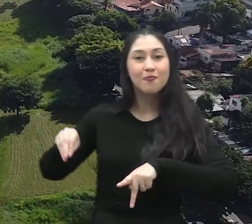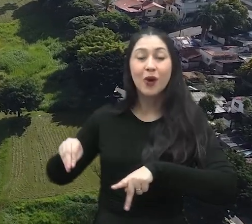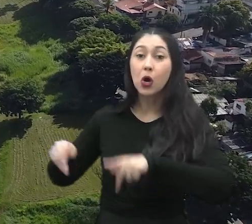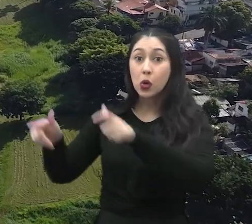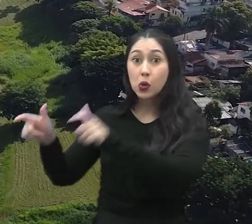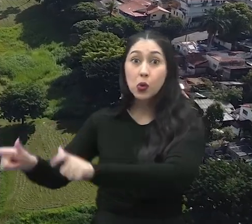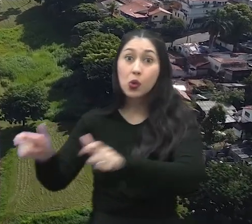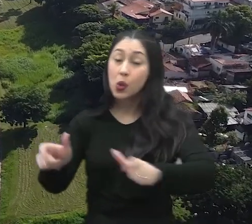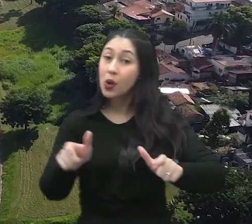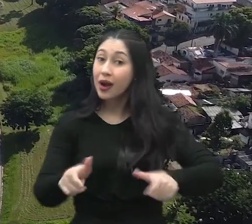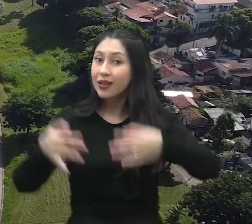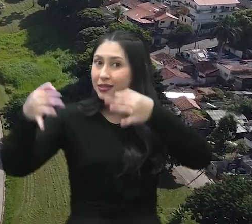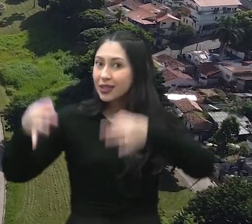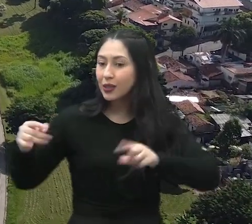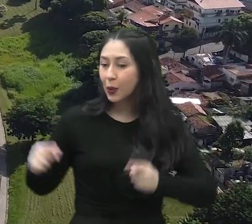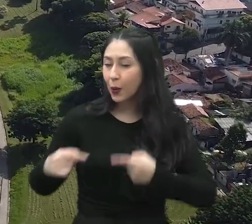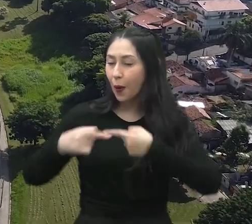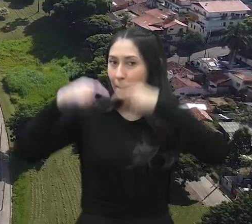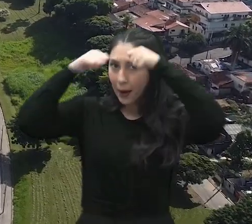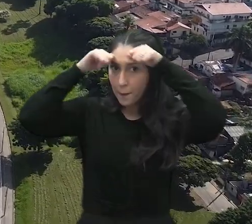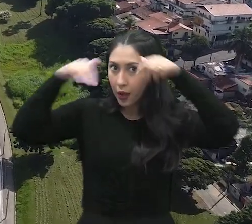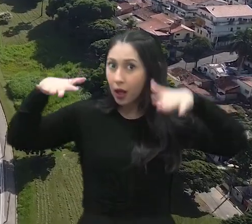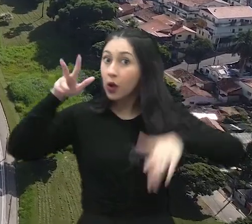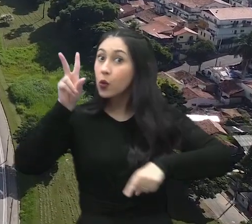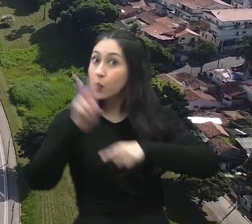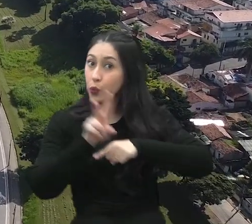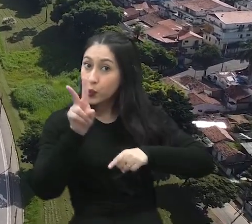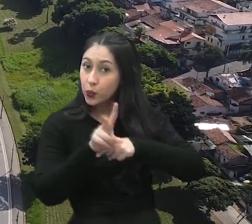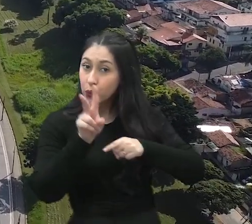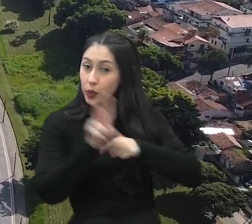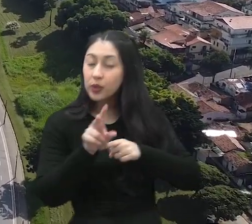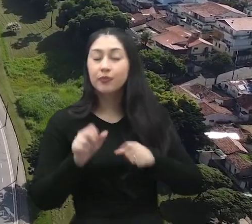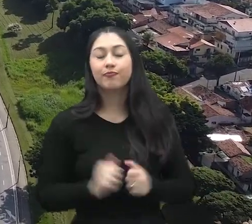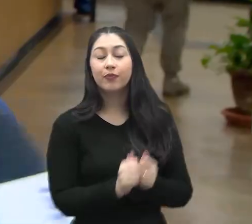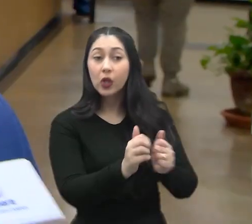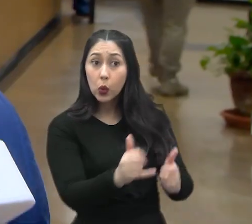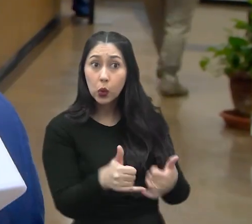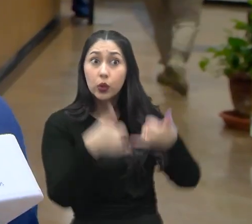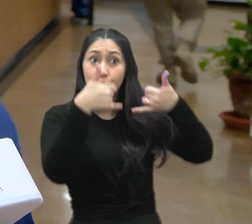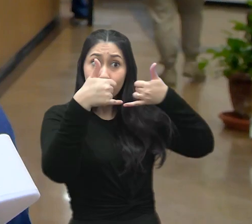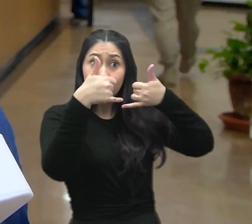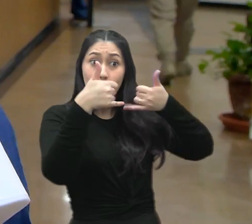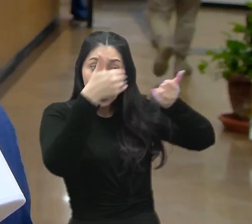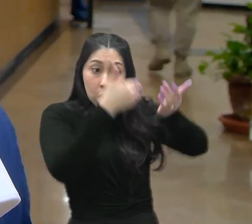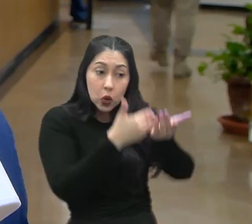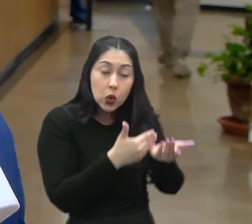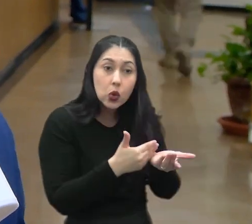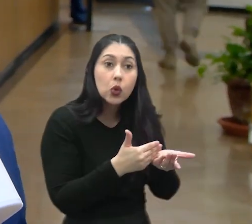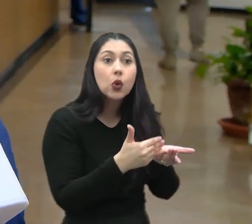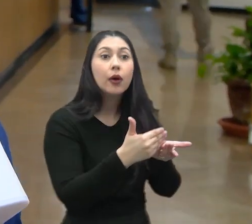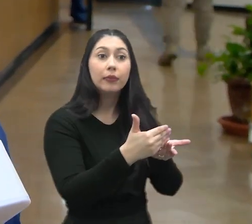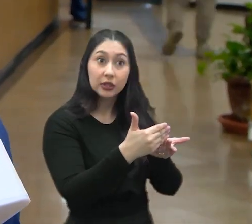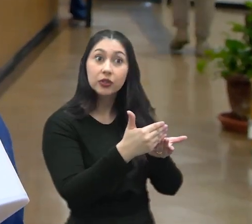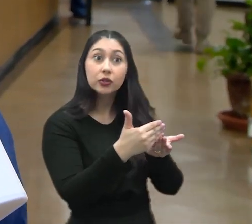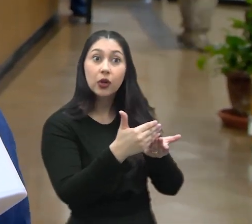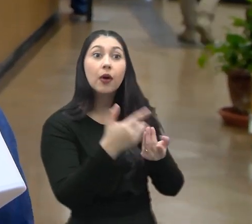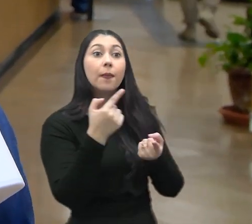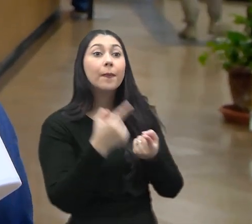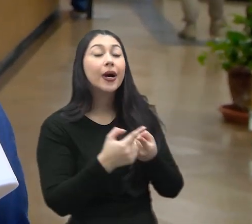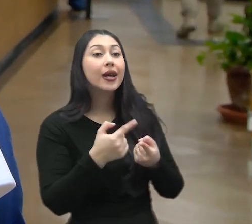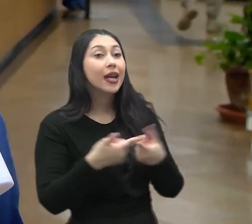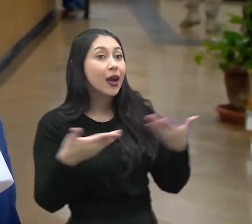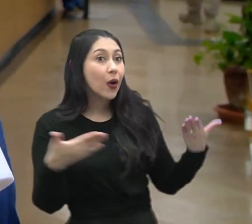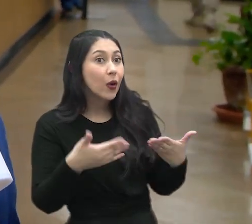equipamentos públicos especializados em autismo, fortalecendo o cuidado integral. O Disque Autista nasceu